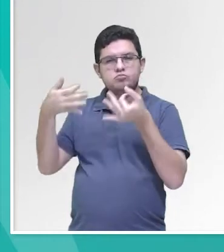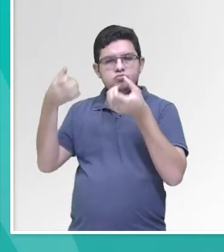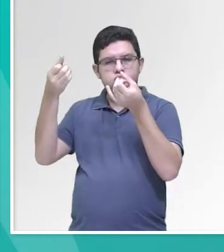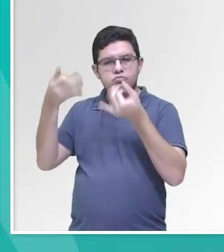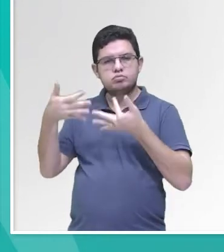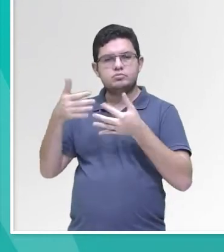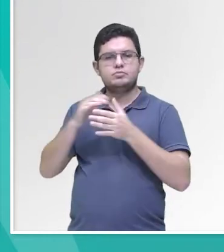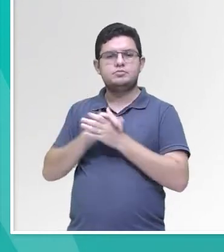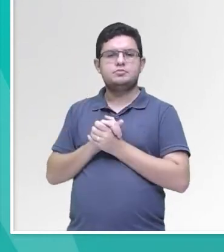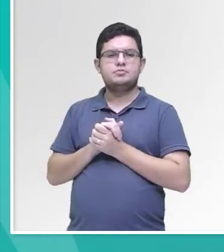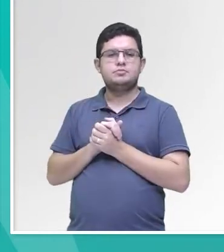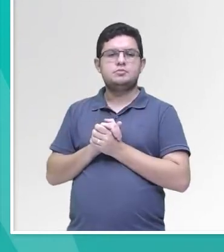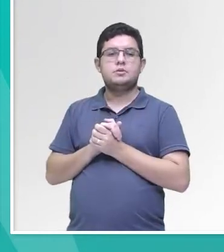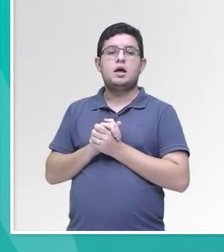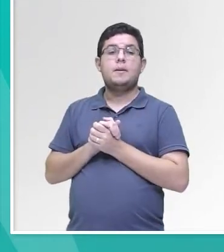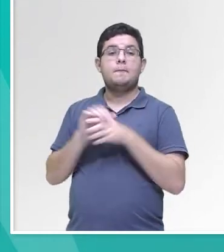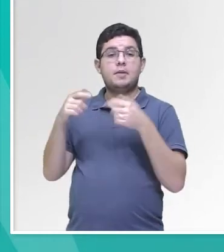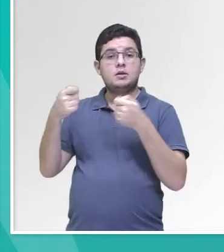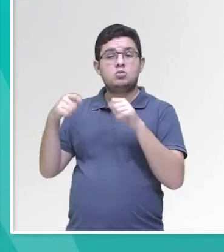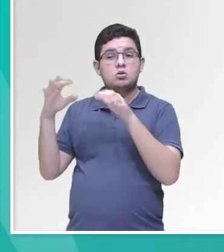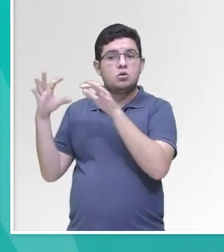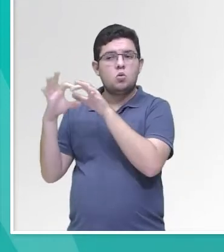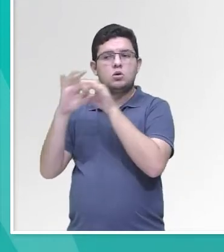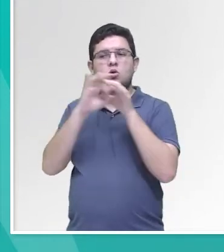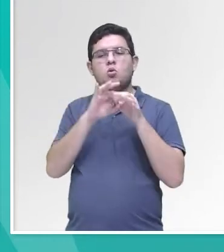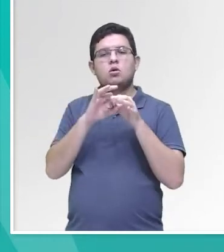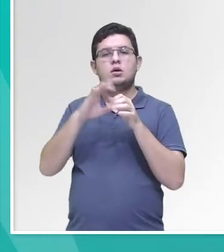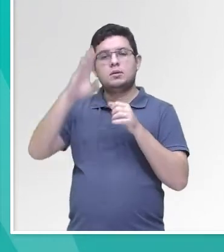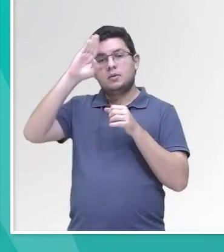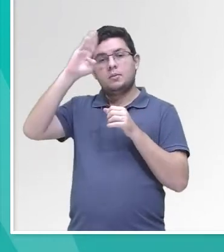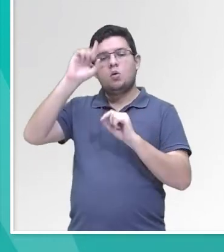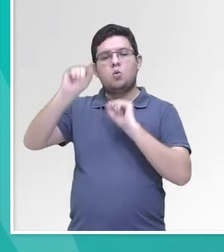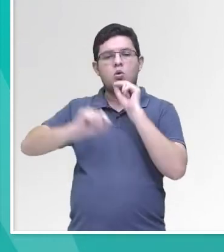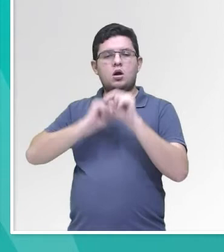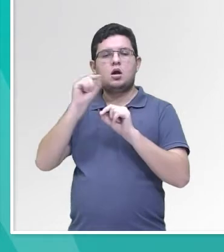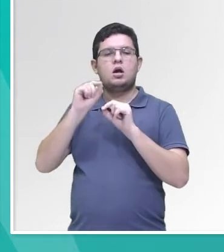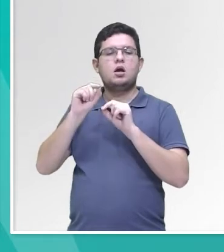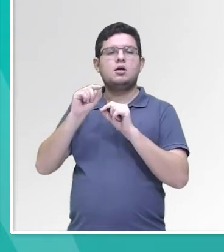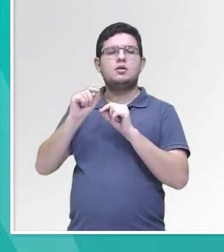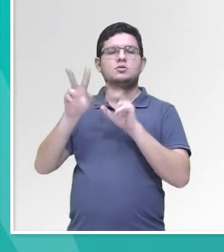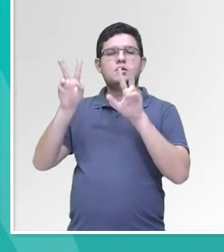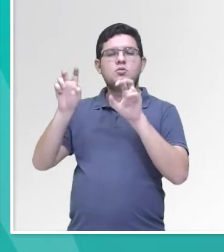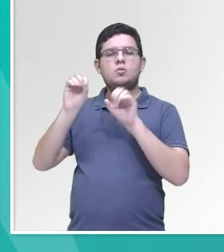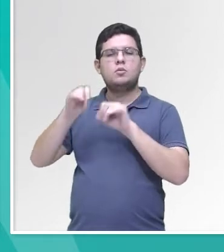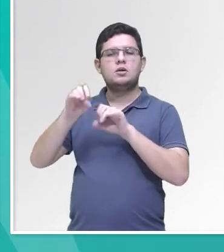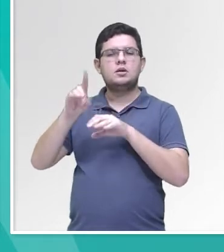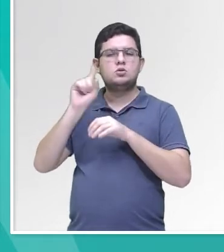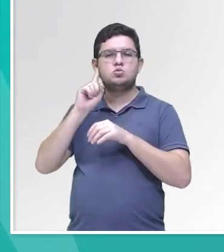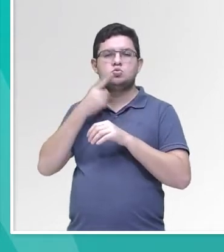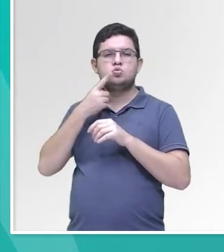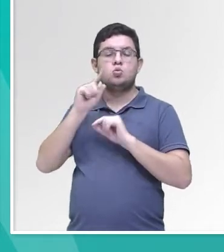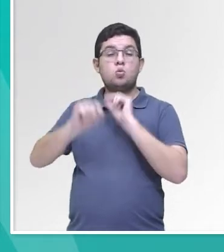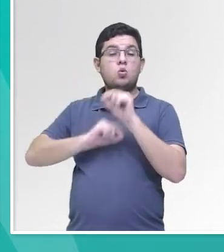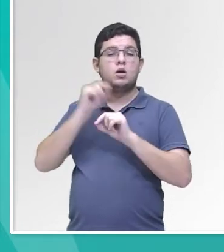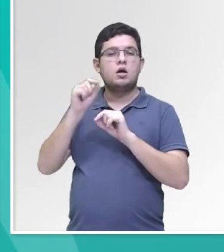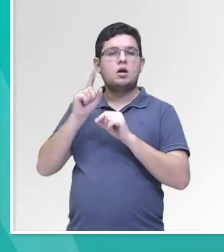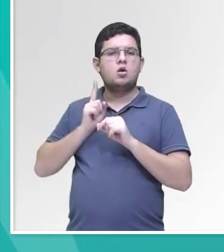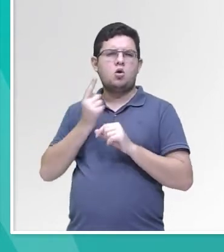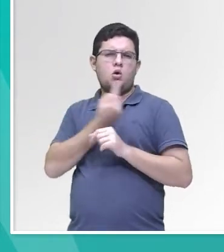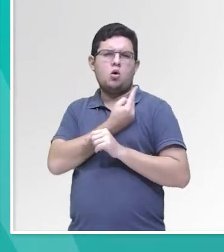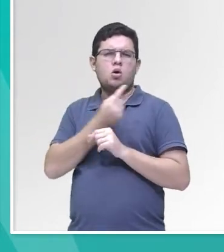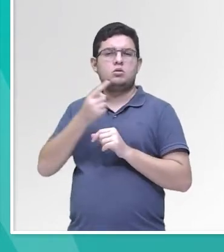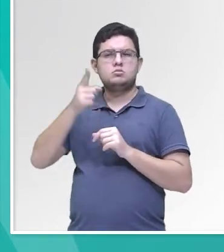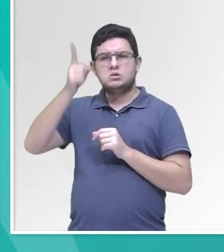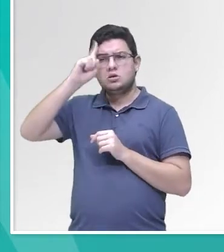preciso dar uma certa contextualizada, em especial num tema como esse, sobre educação de surdos, que não é algo que a gente vê com